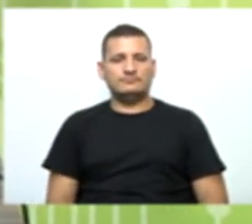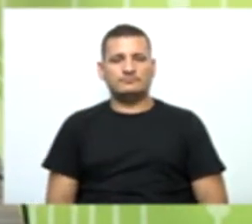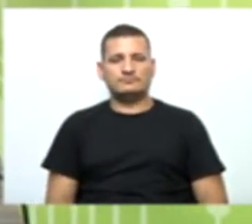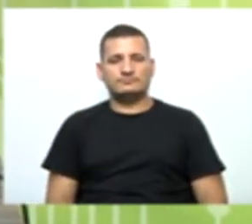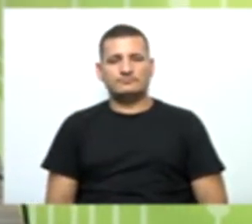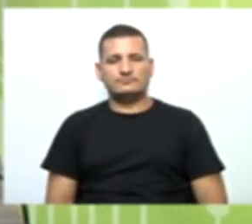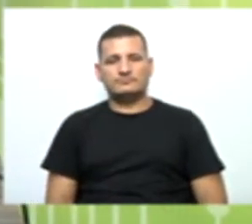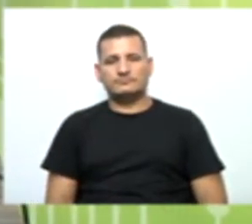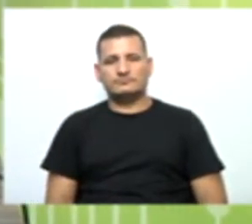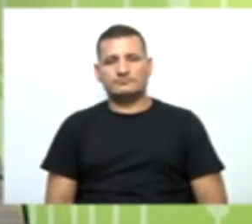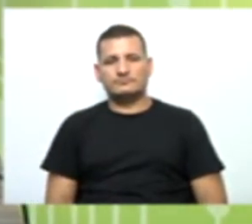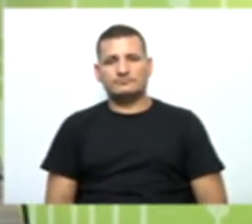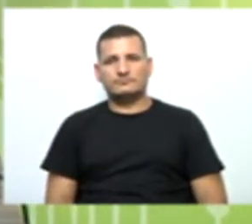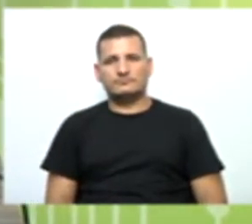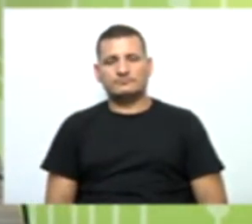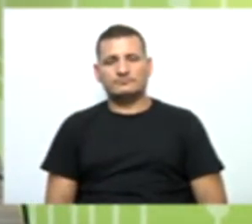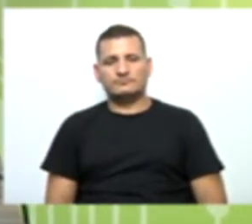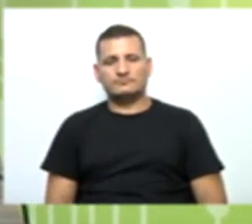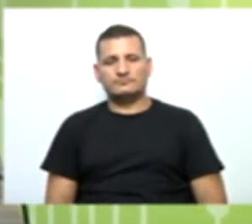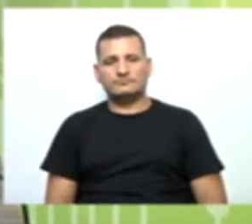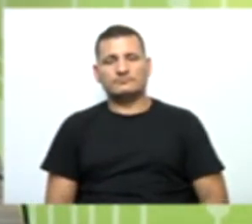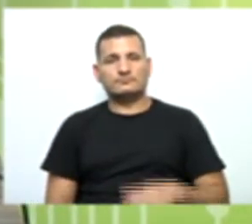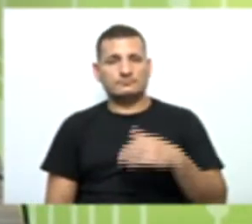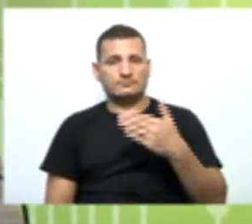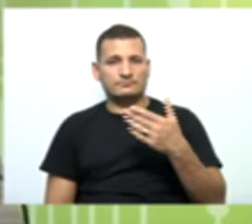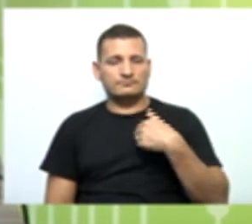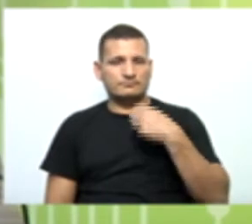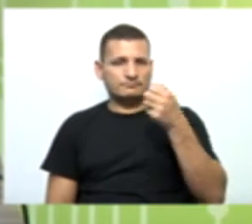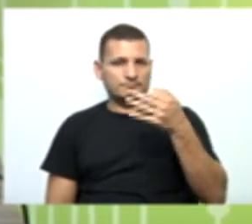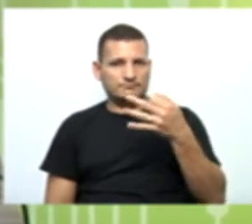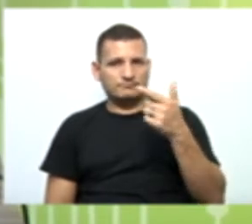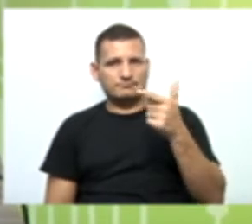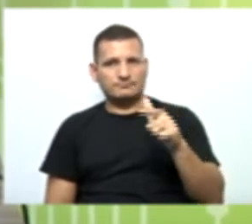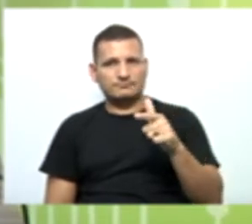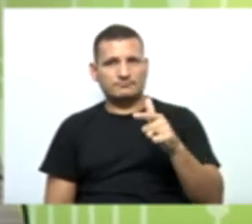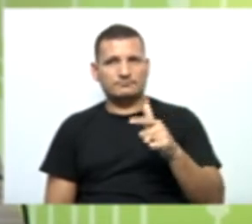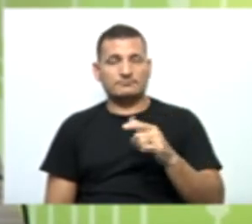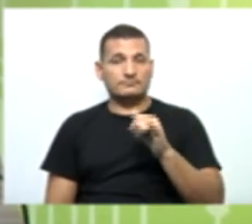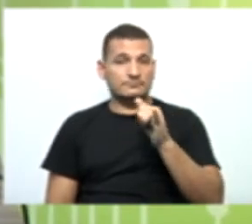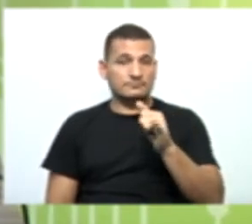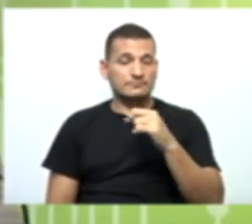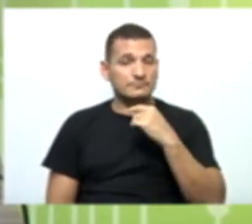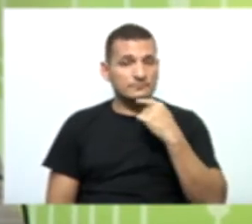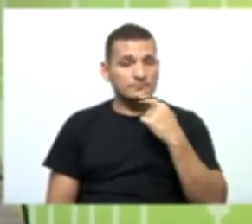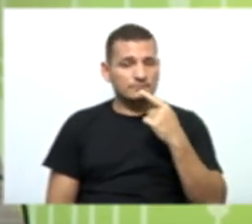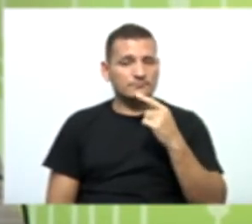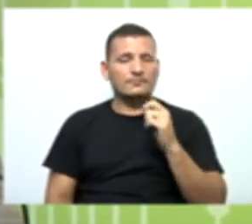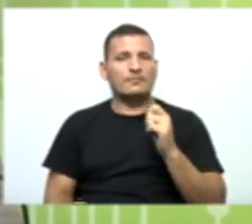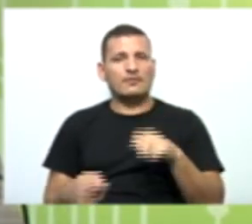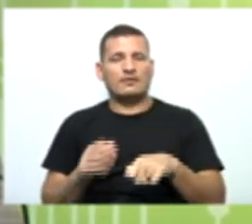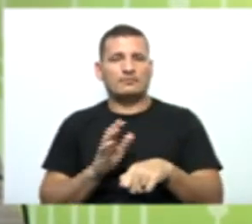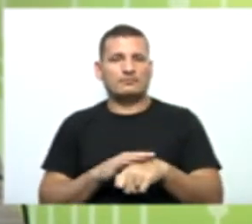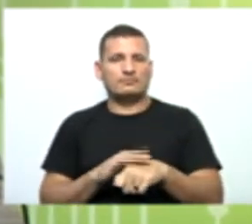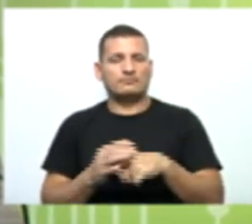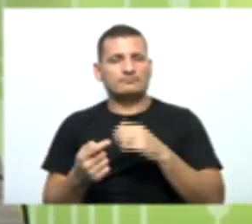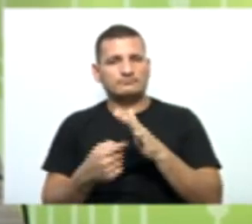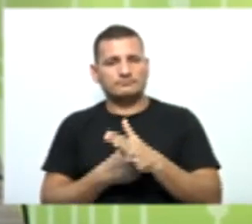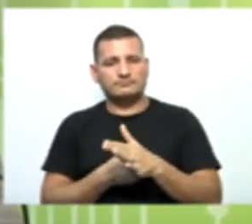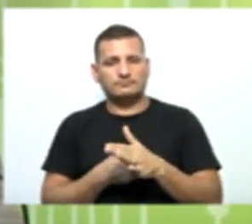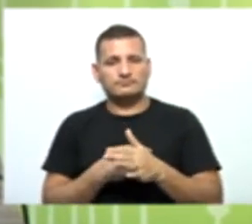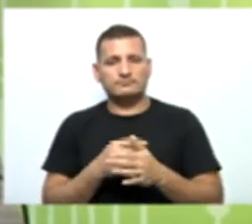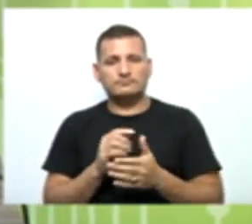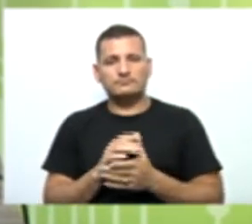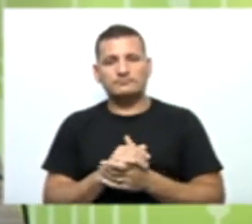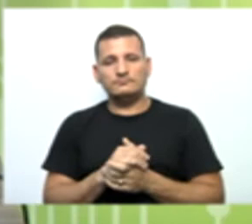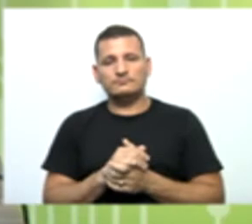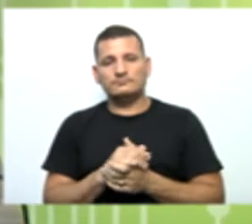é isso. Vou falar novamente. Surgiu dúvida, ainda dá tempo de mandar. Se